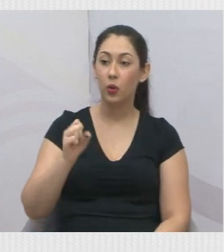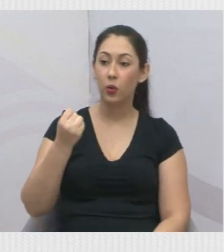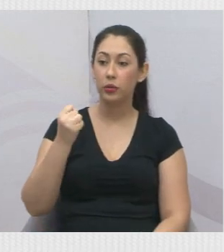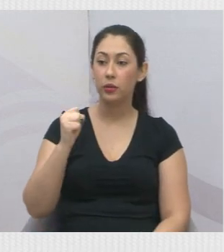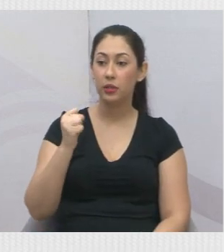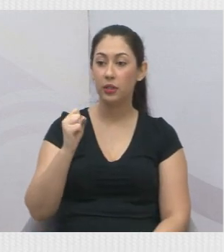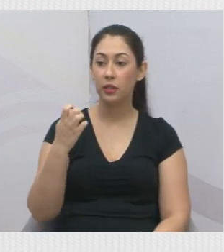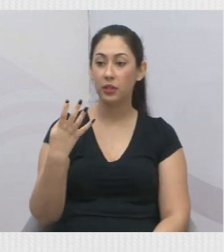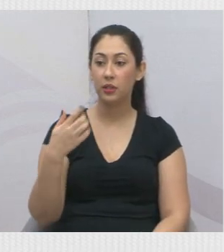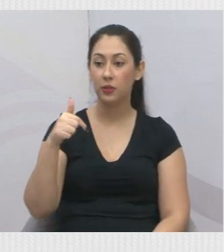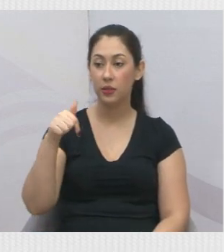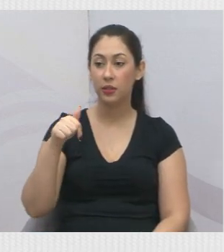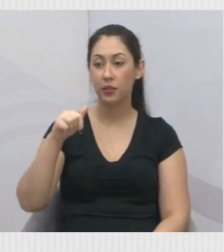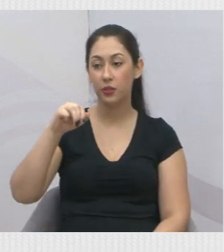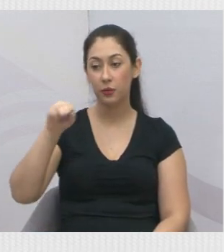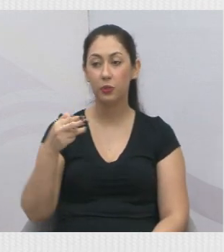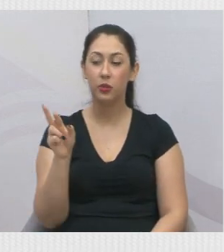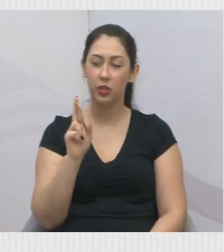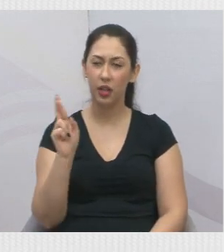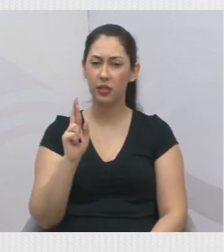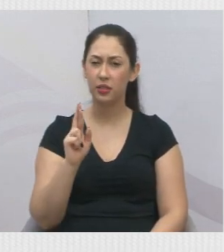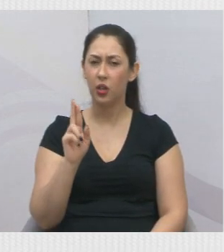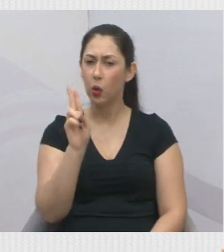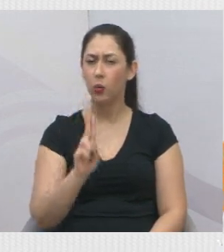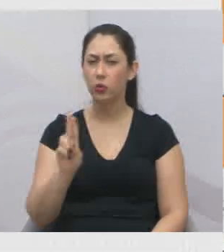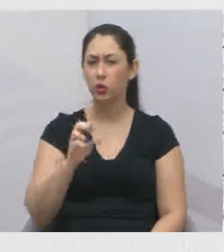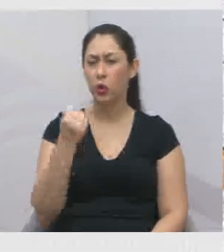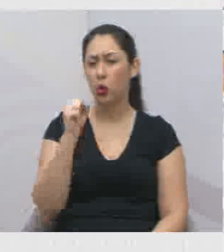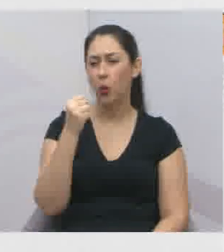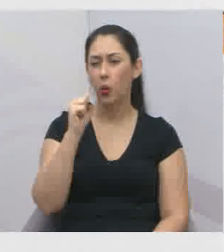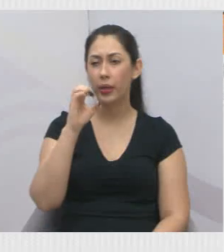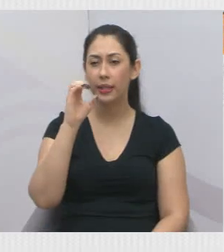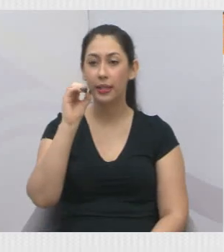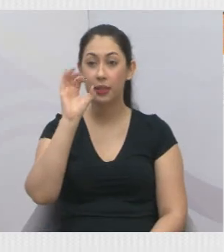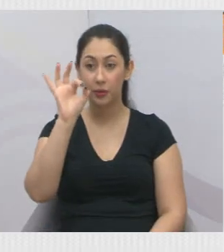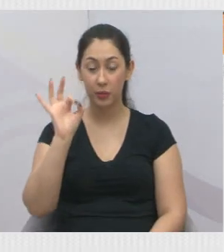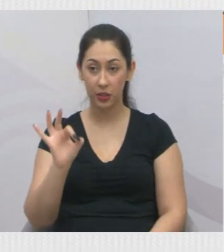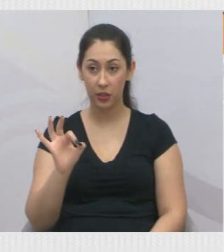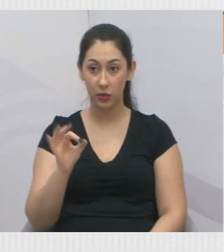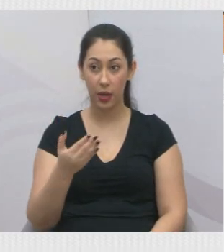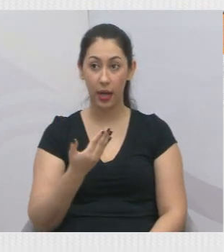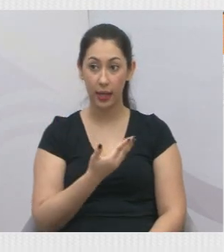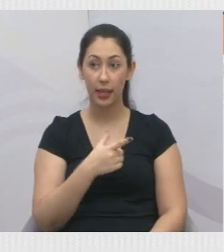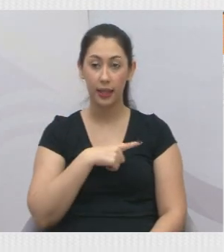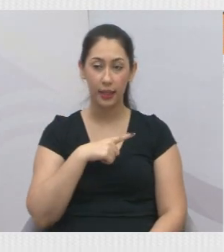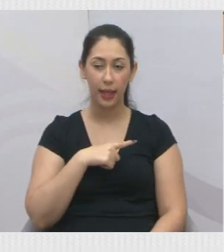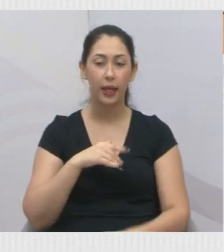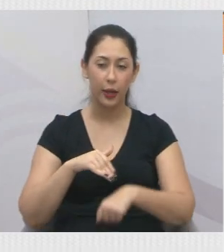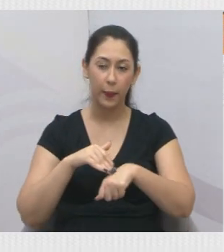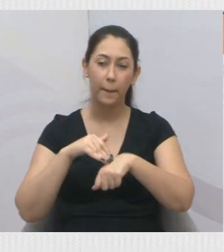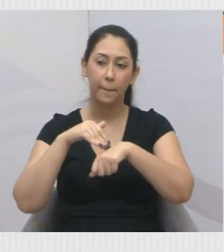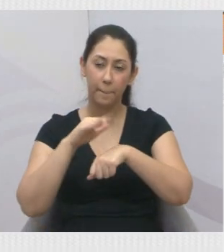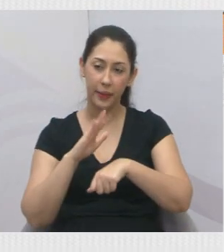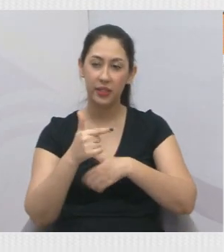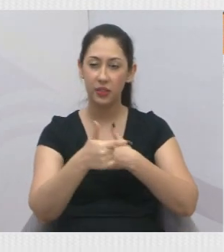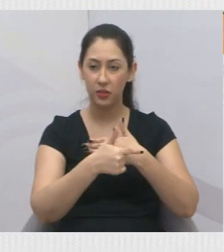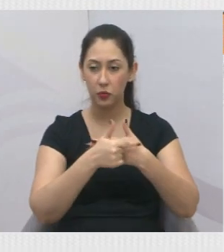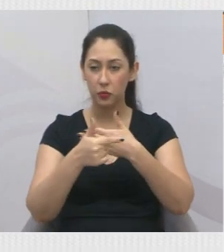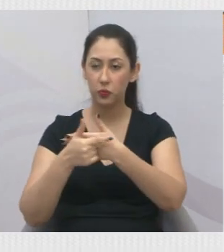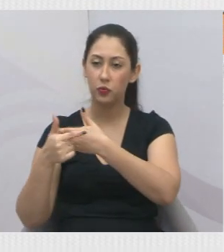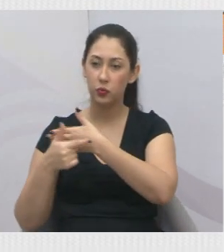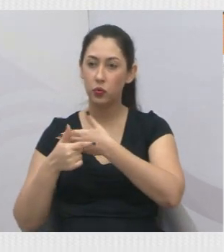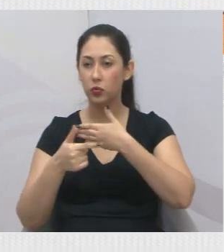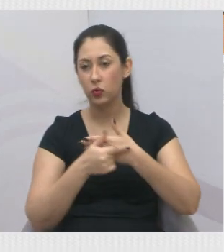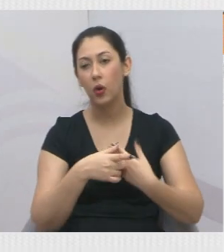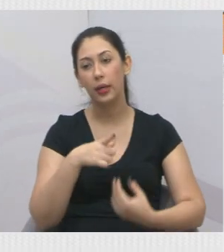R$ 847.000, atingindo uma gasto de 80%. O próximo quadro é continuação desse com as outras unidades por função, na qual